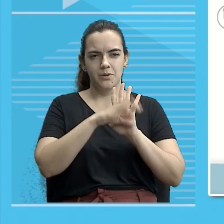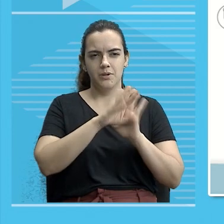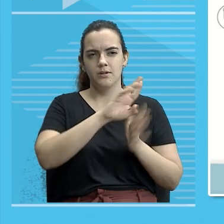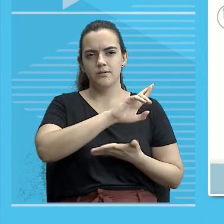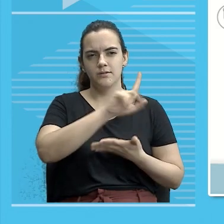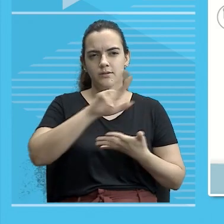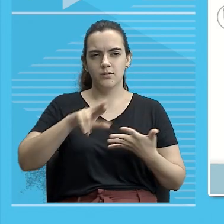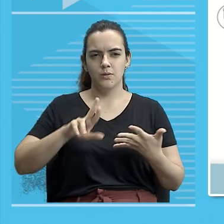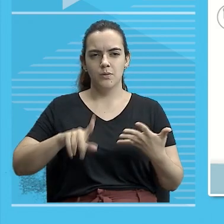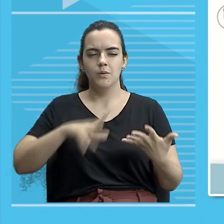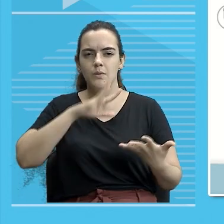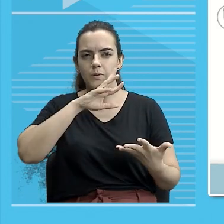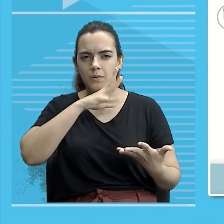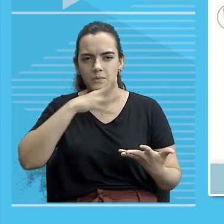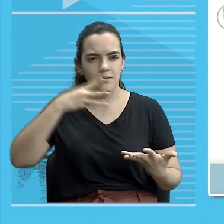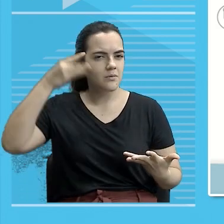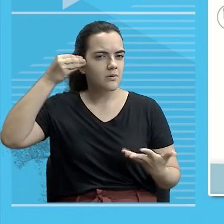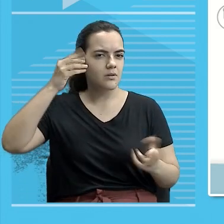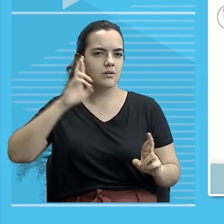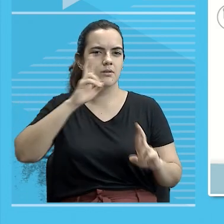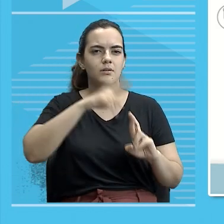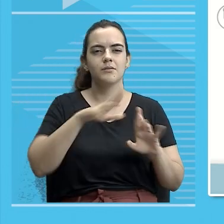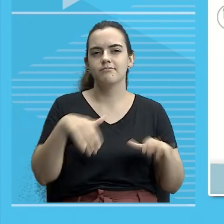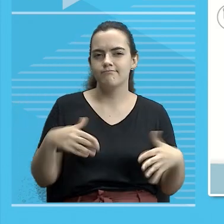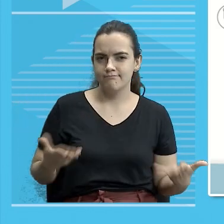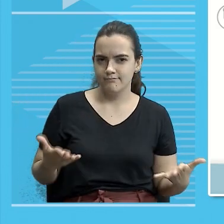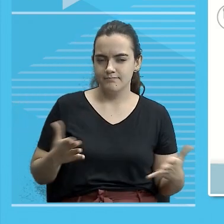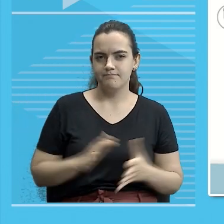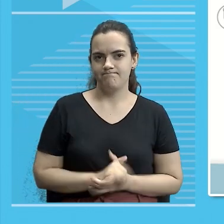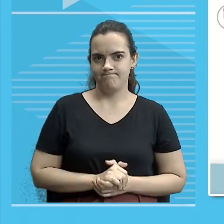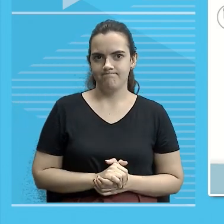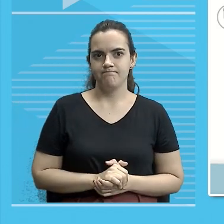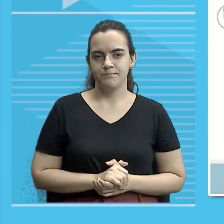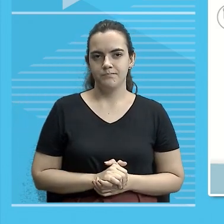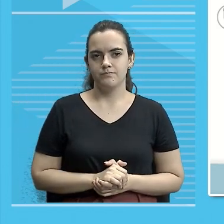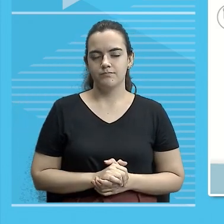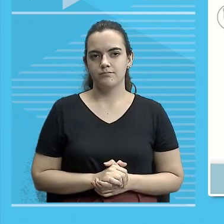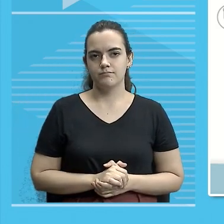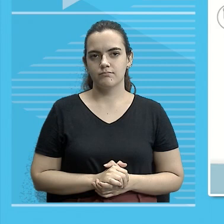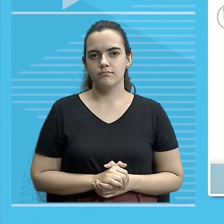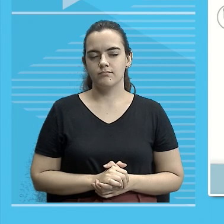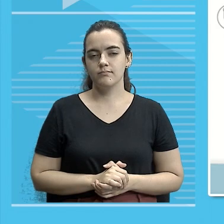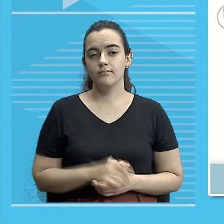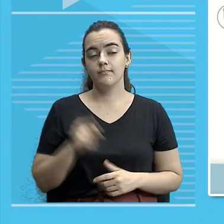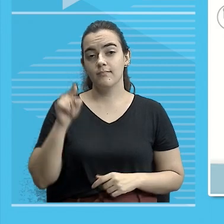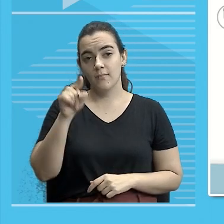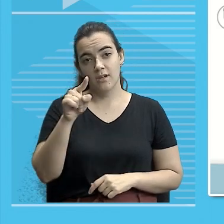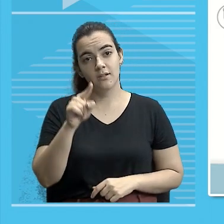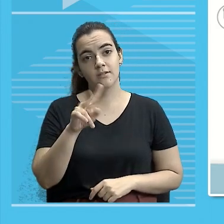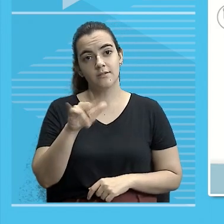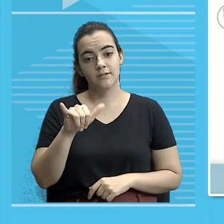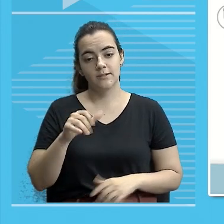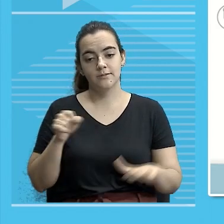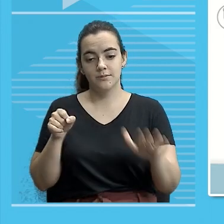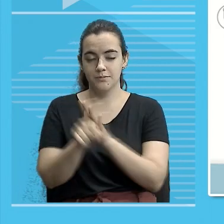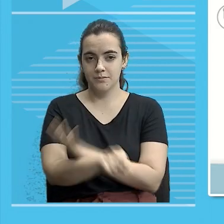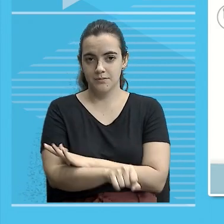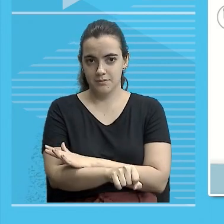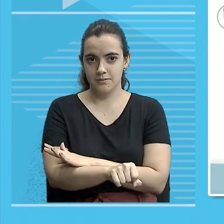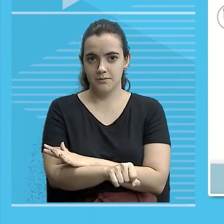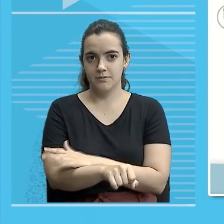deixaram de legado para todos nós você meu amigo vai fazer concurso